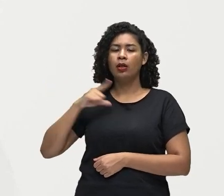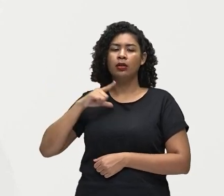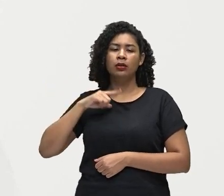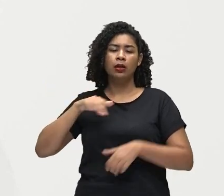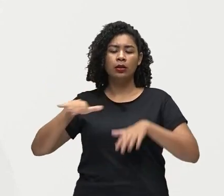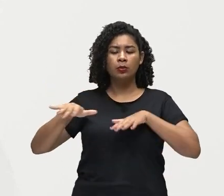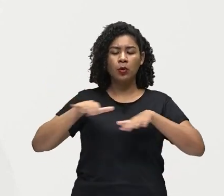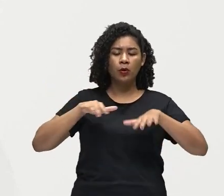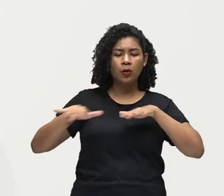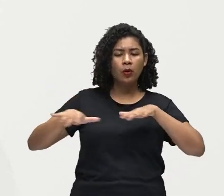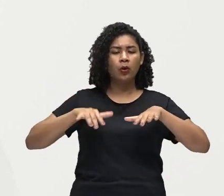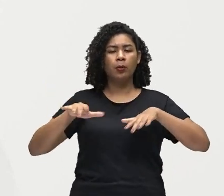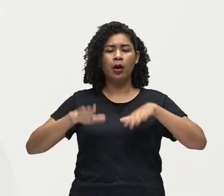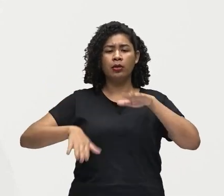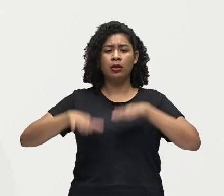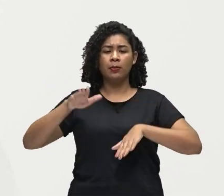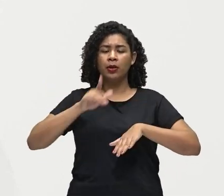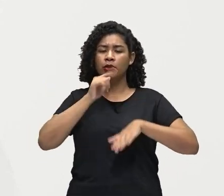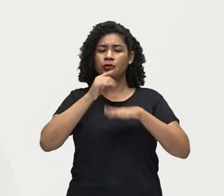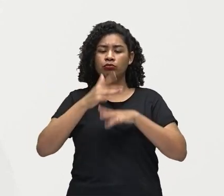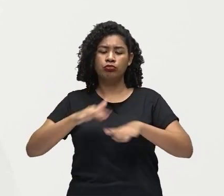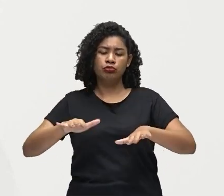com a correnteza, né, de acordo com o movimento da água, e podem ser seres